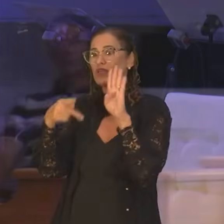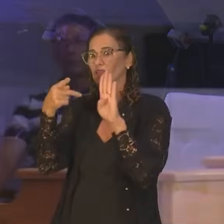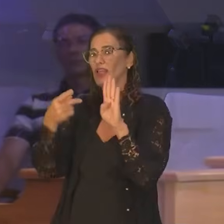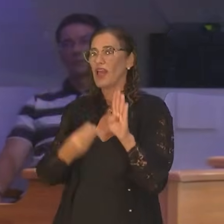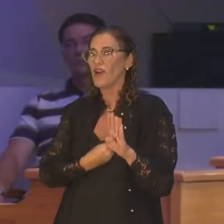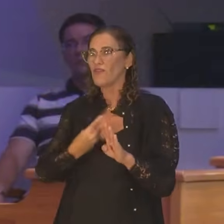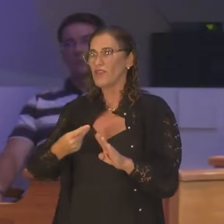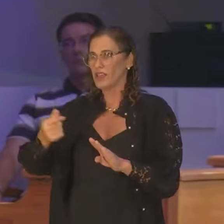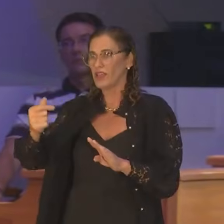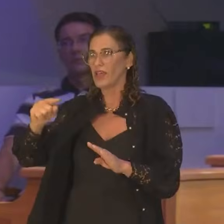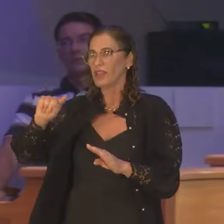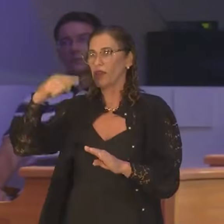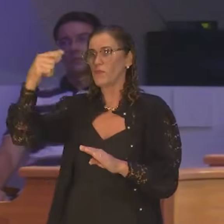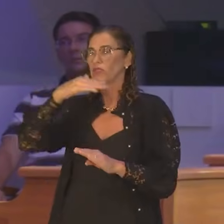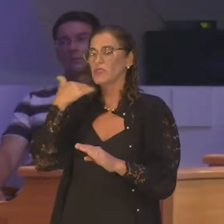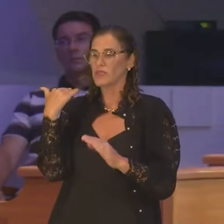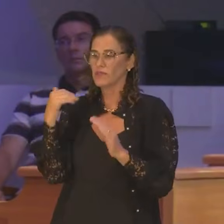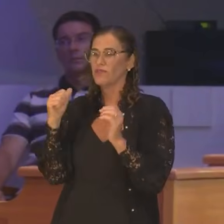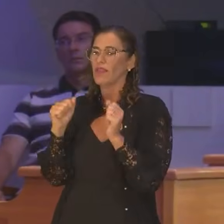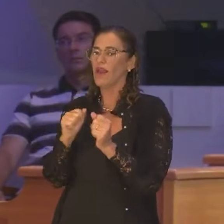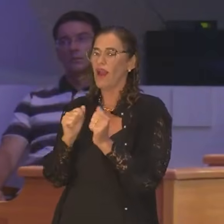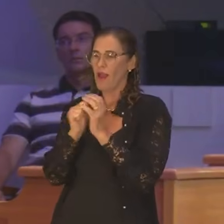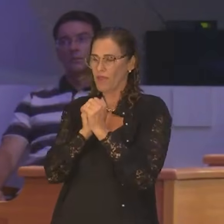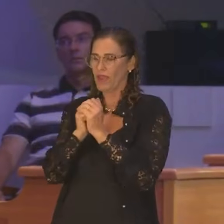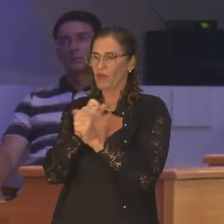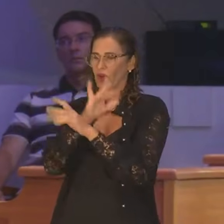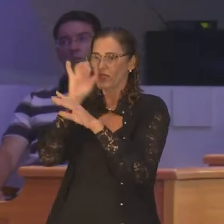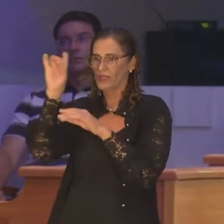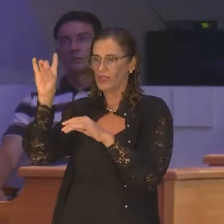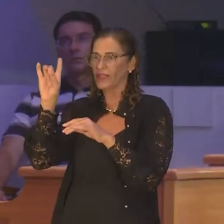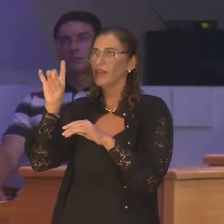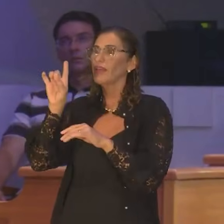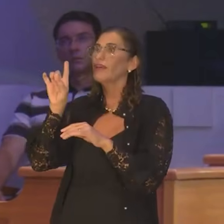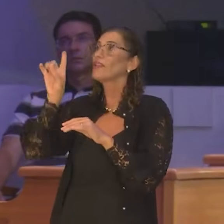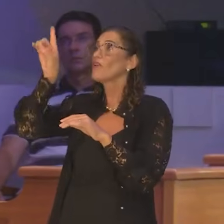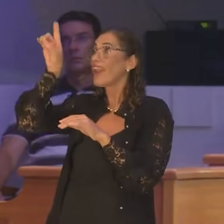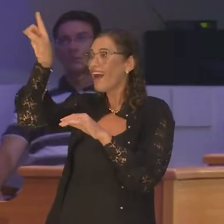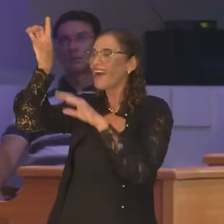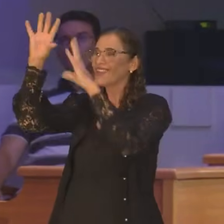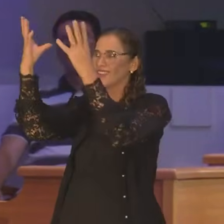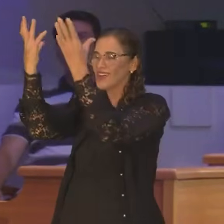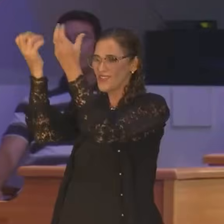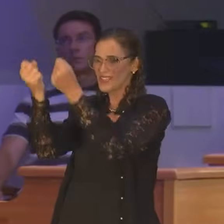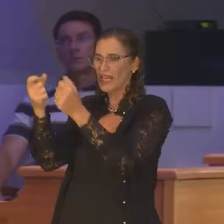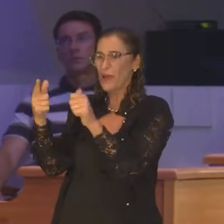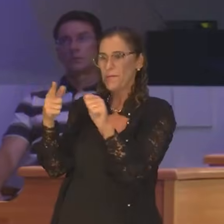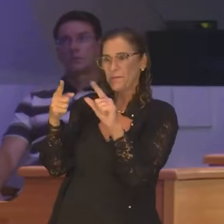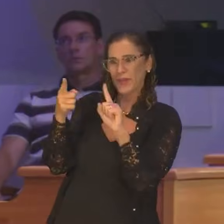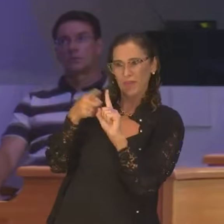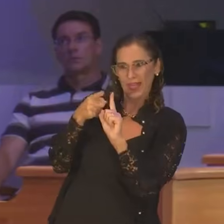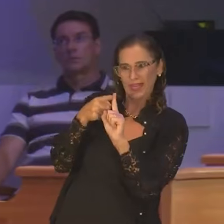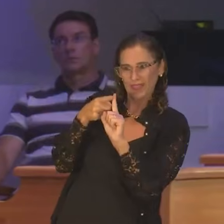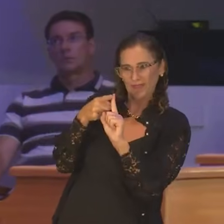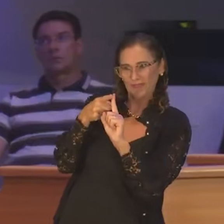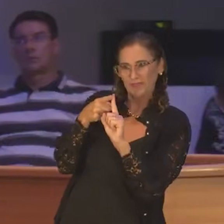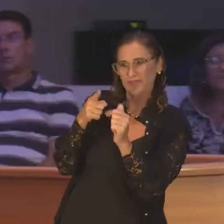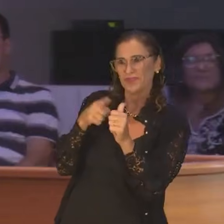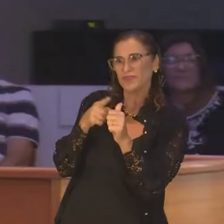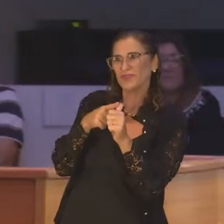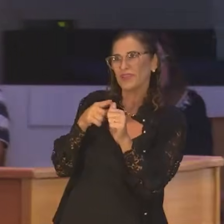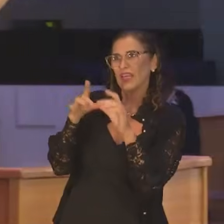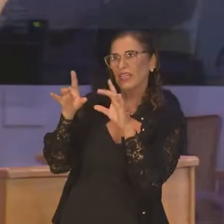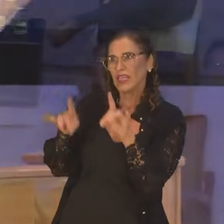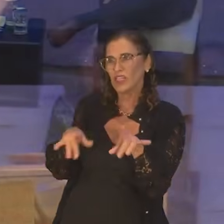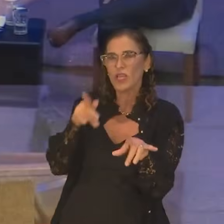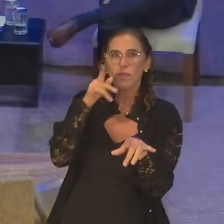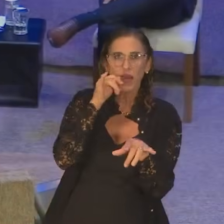eterna depois da morte. Amém, glória a Deus. Quando chegamos lá, vamos receber. A primeira, eu deixei